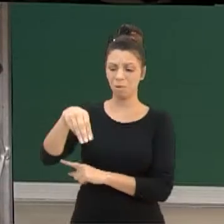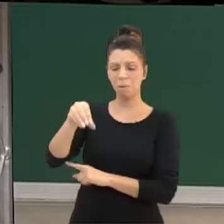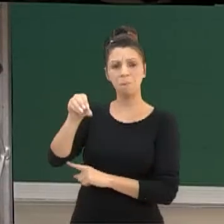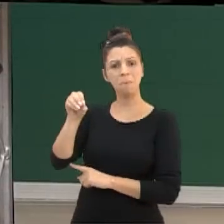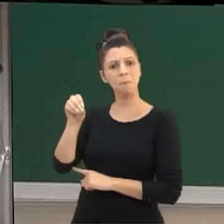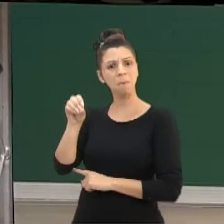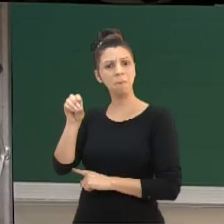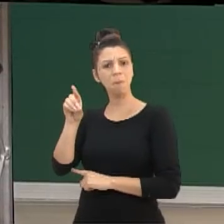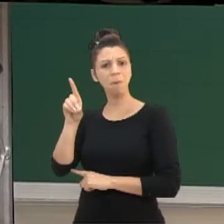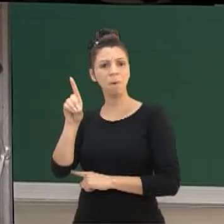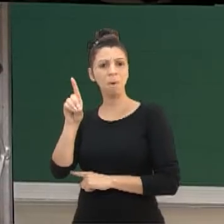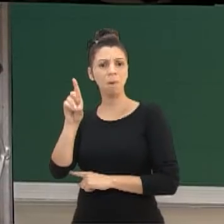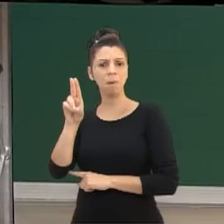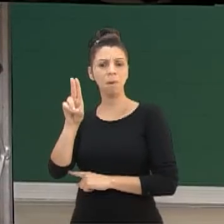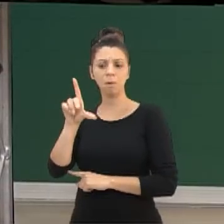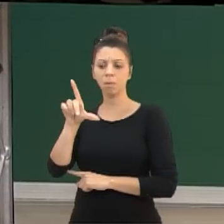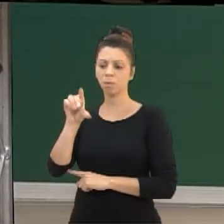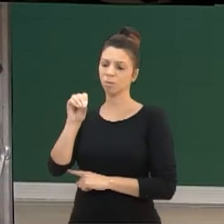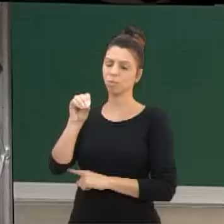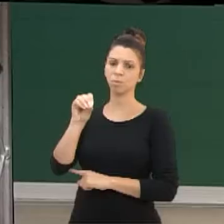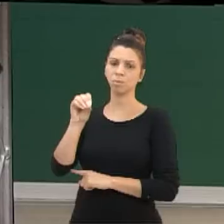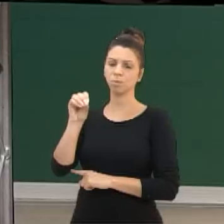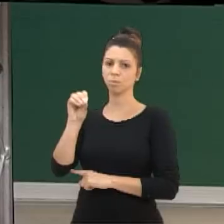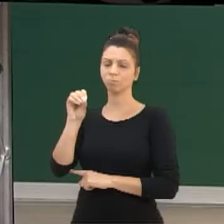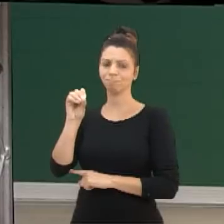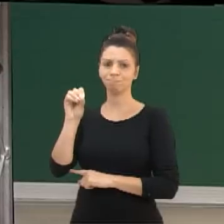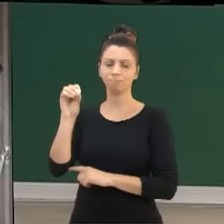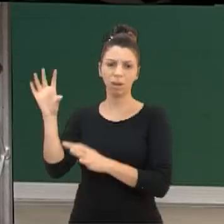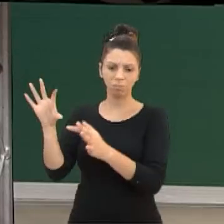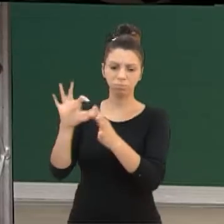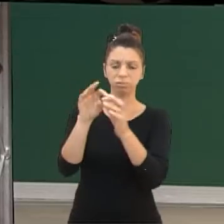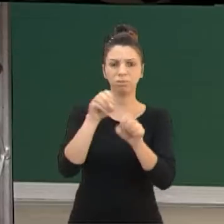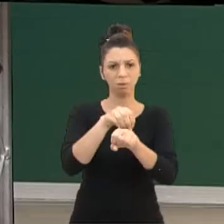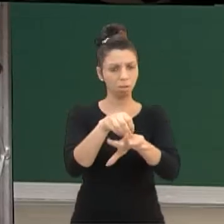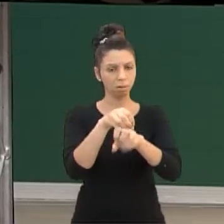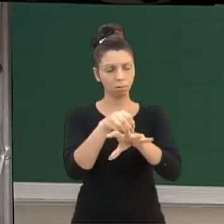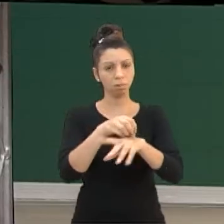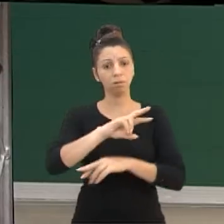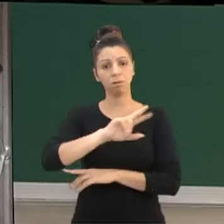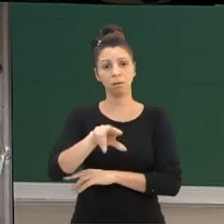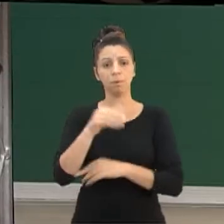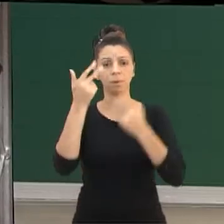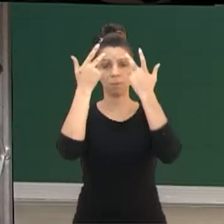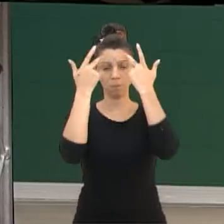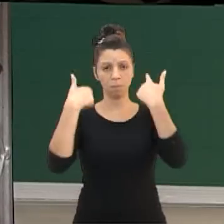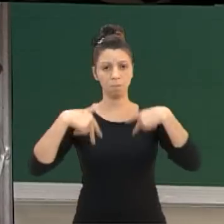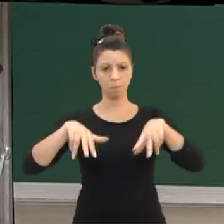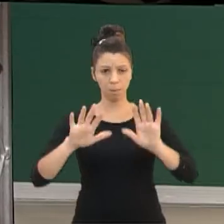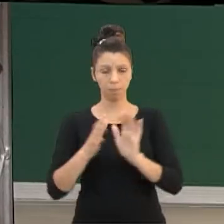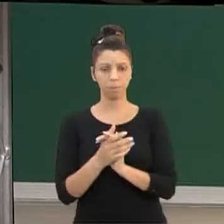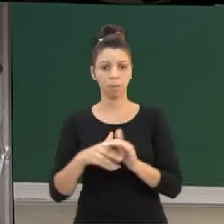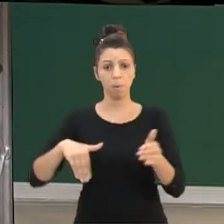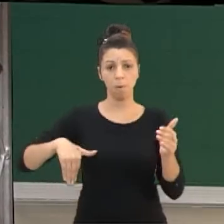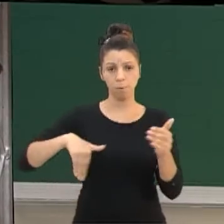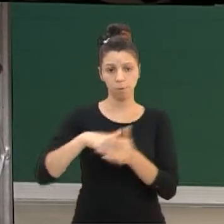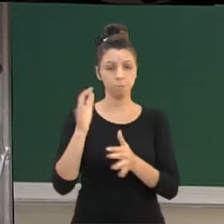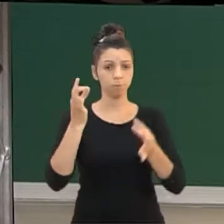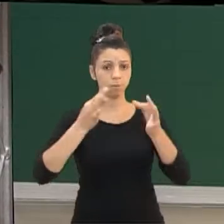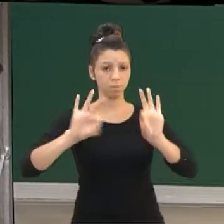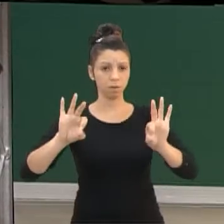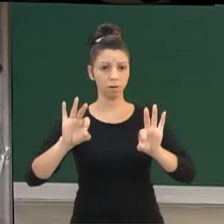se referir aí a podcast, não é comum. Né? Então, eu acredito que muitos de vocês tenham dado um chute certo nessa